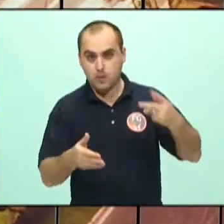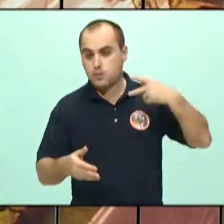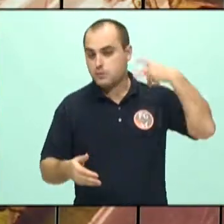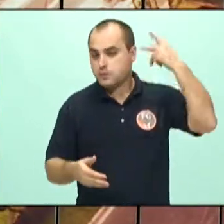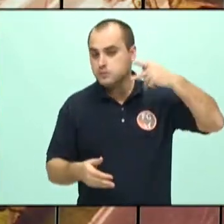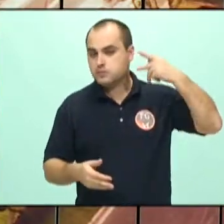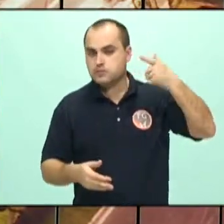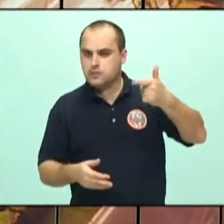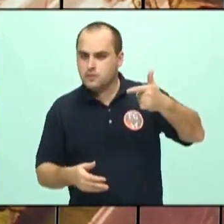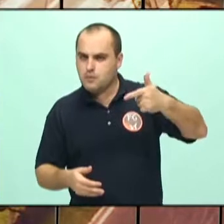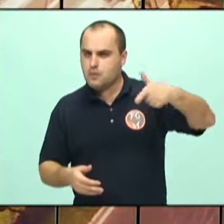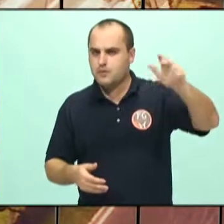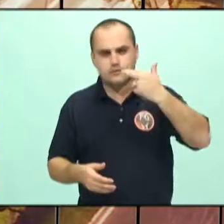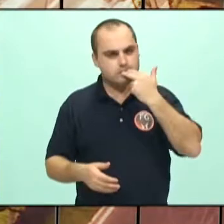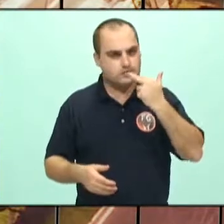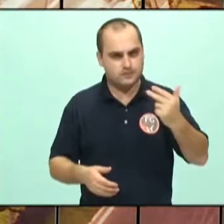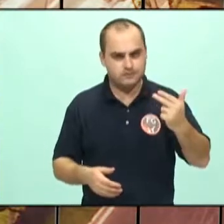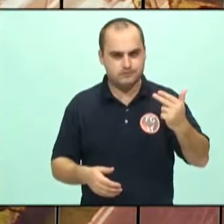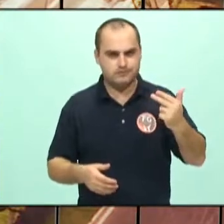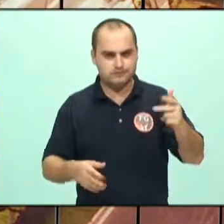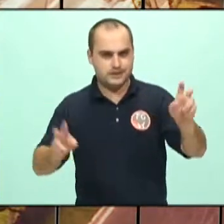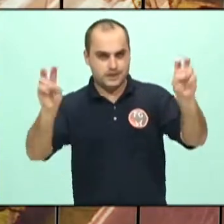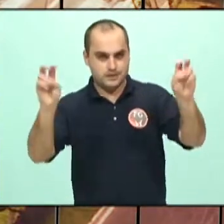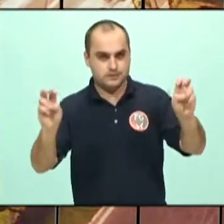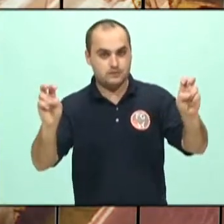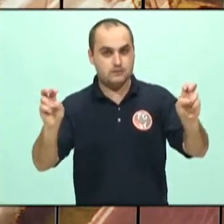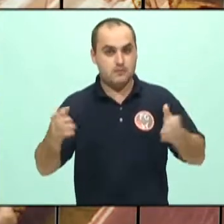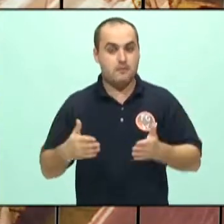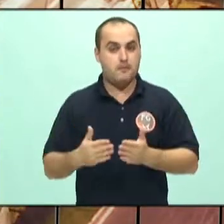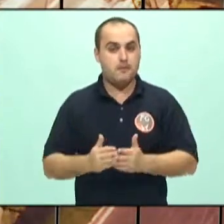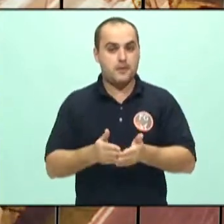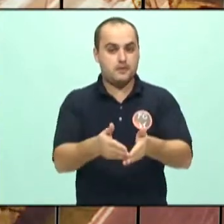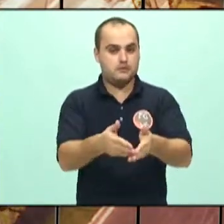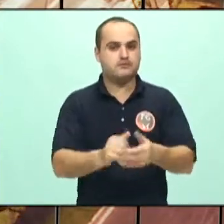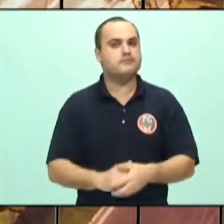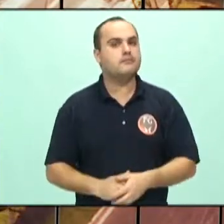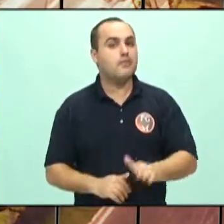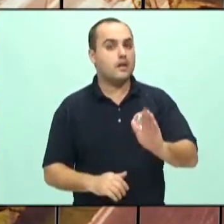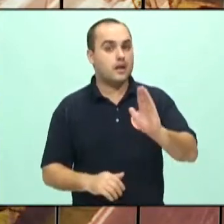uma outra situação que diz respeito ao porto e que já foi